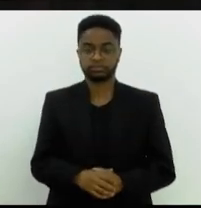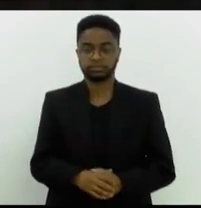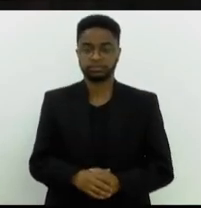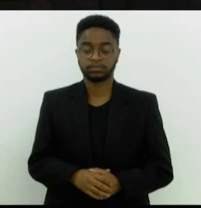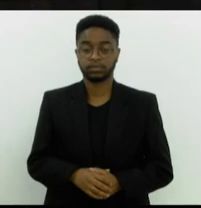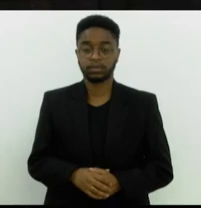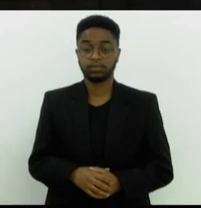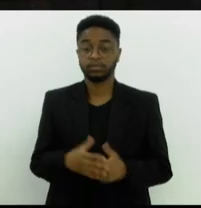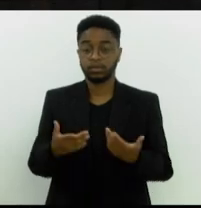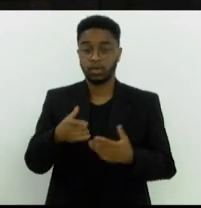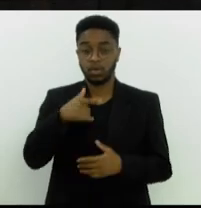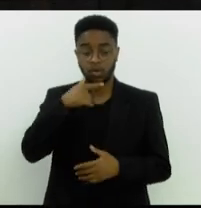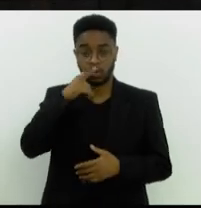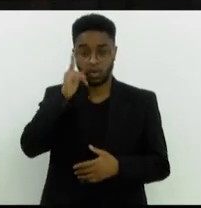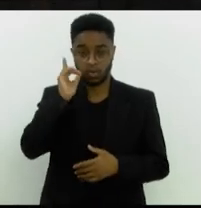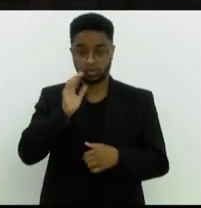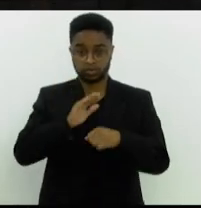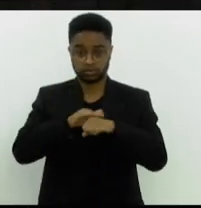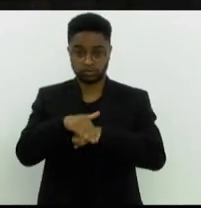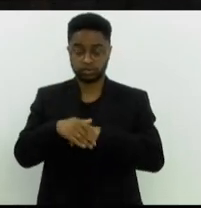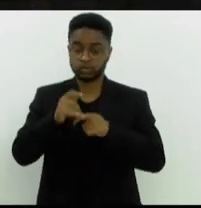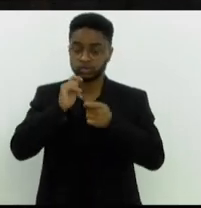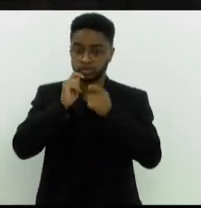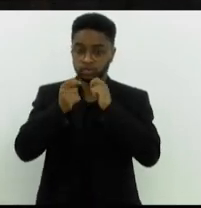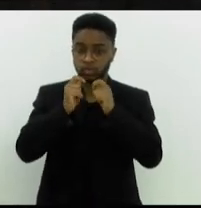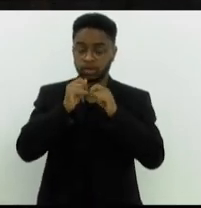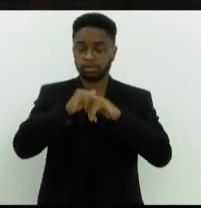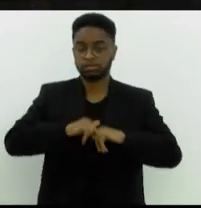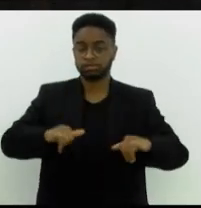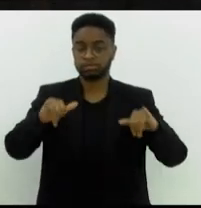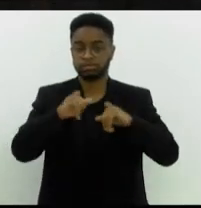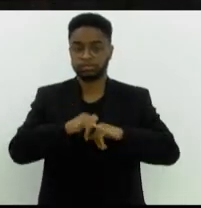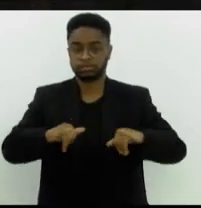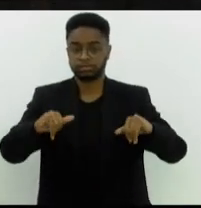Ontem à noite, e os jornais de hoje noticiam,